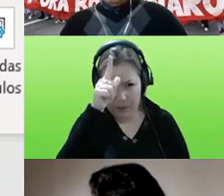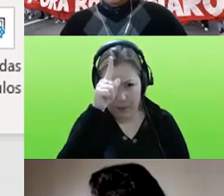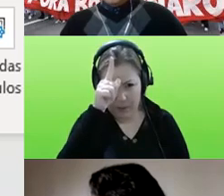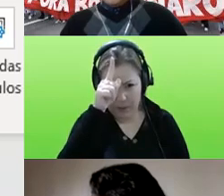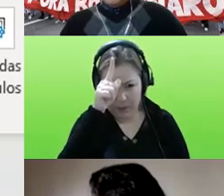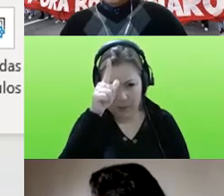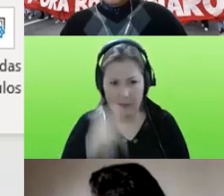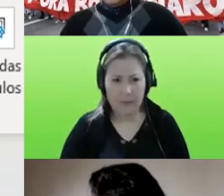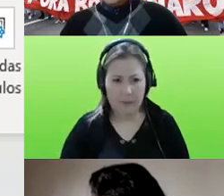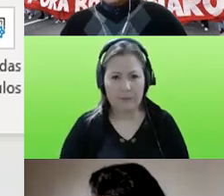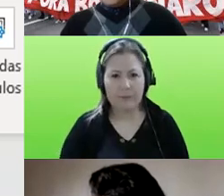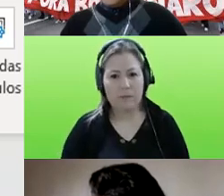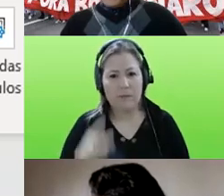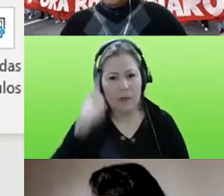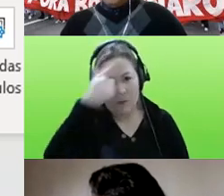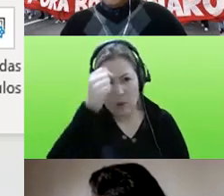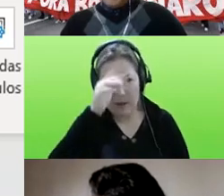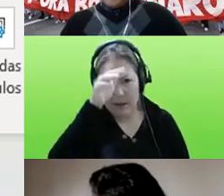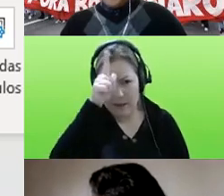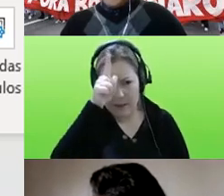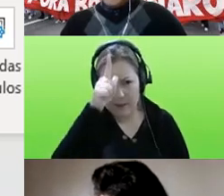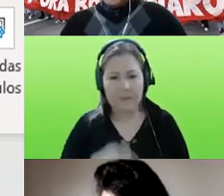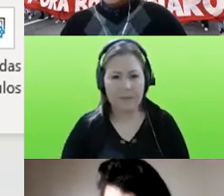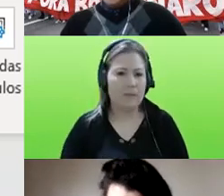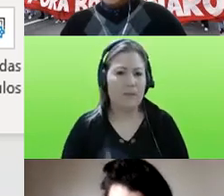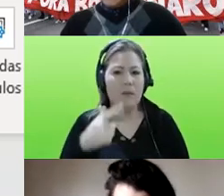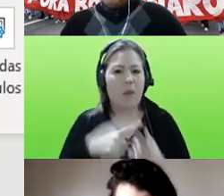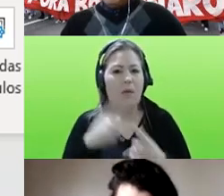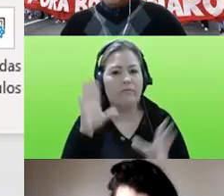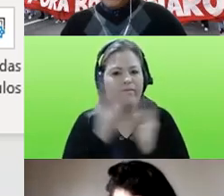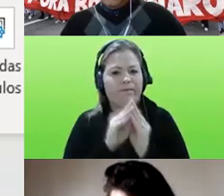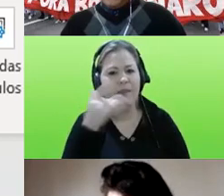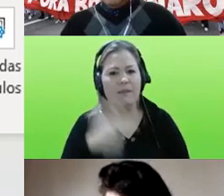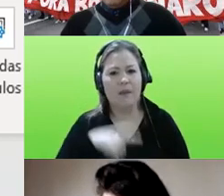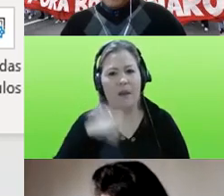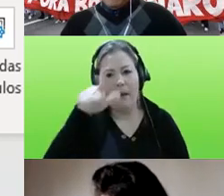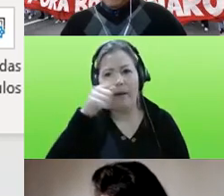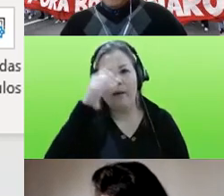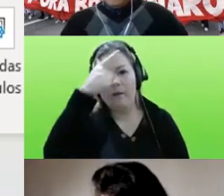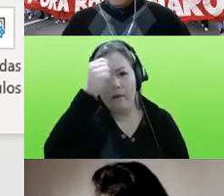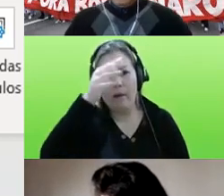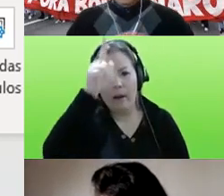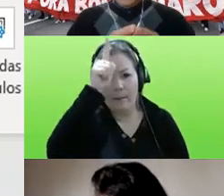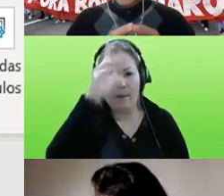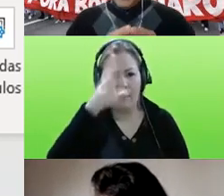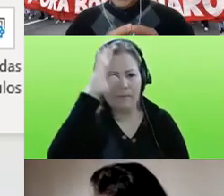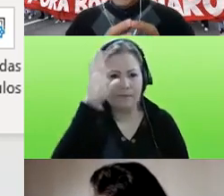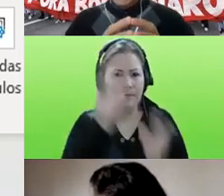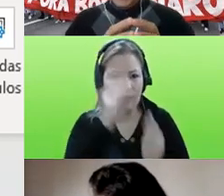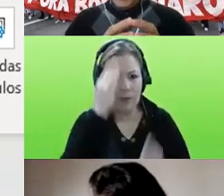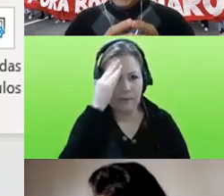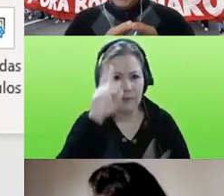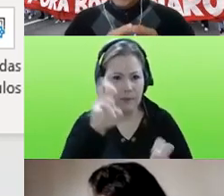O livro foi esse aqui, ó, o livro de 73, The Dialectical Imagination. E a